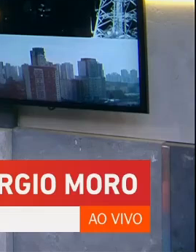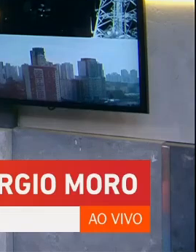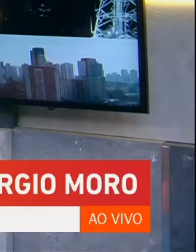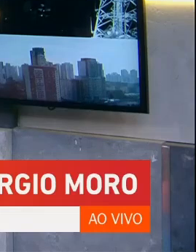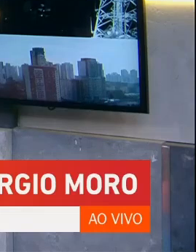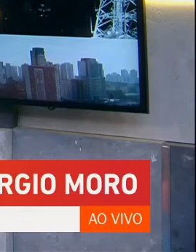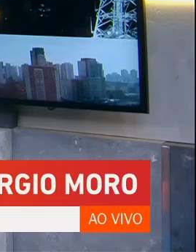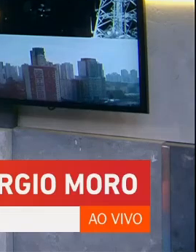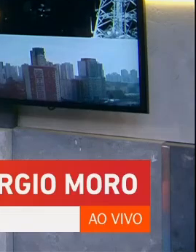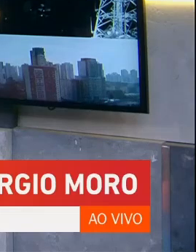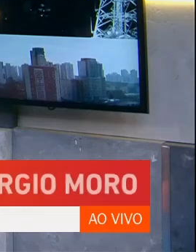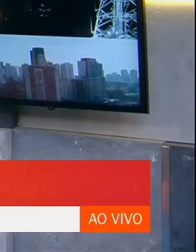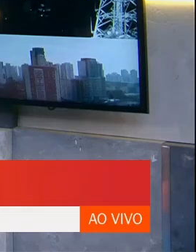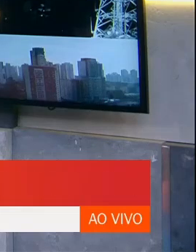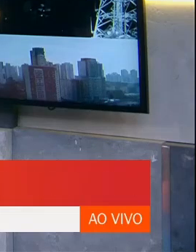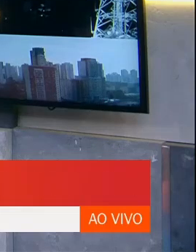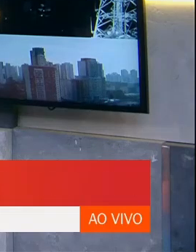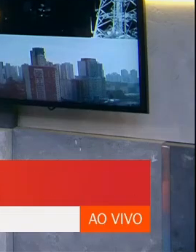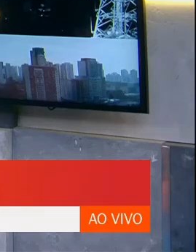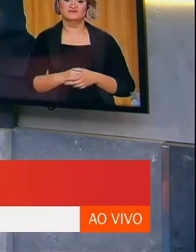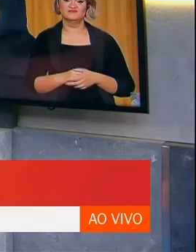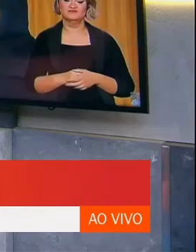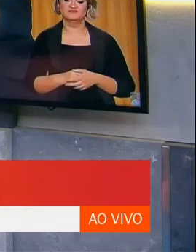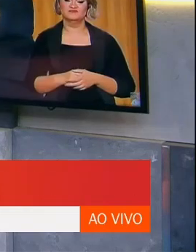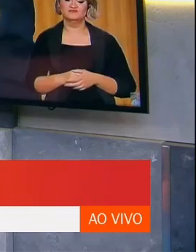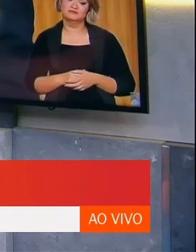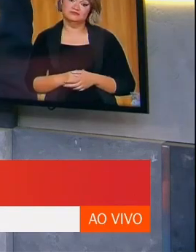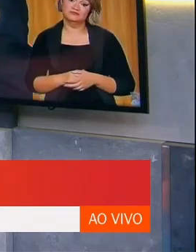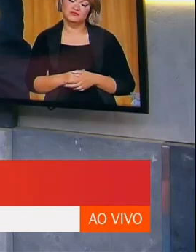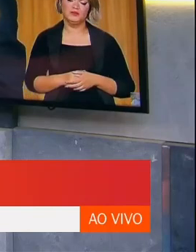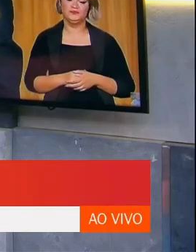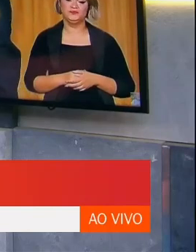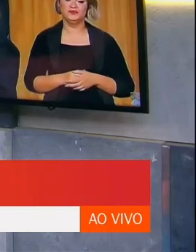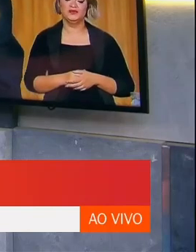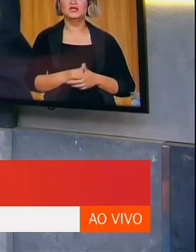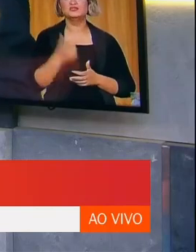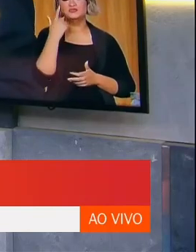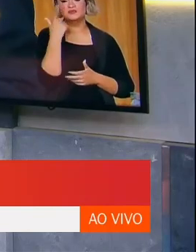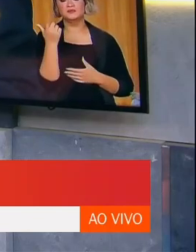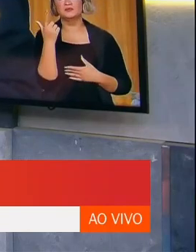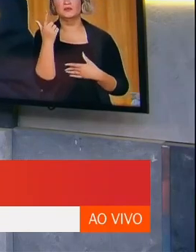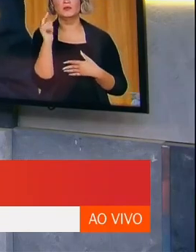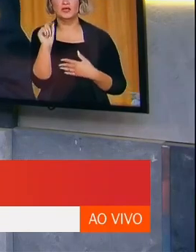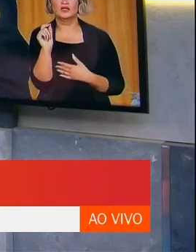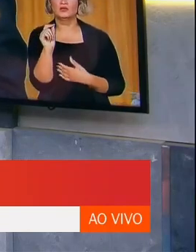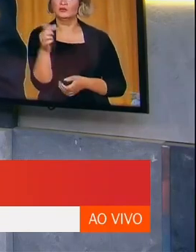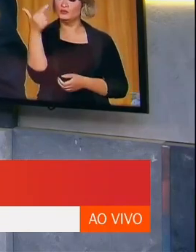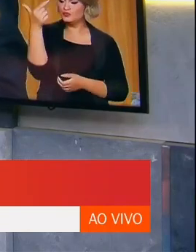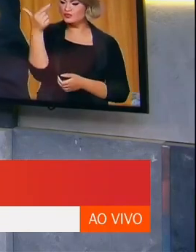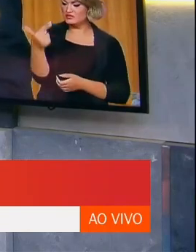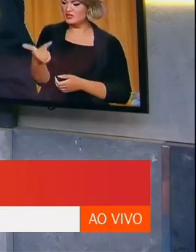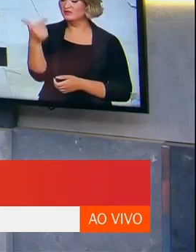A gente vai rapidamente para Brasília, porque nesse exato momento o presidente Lula e algumas autoridades avaliam ações integradas de segurança